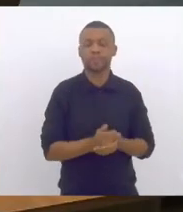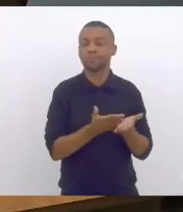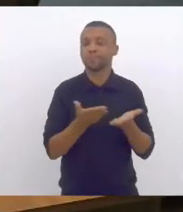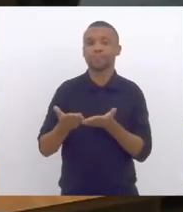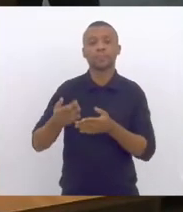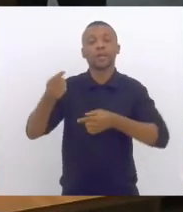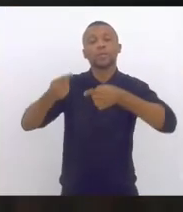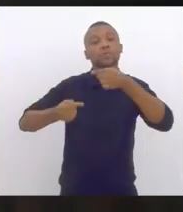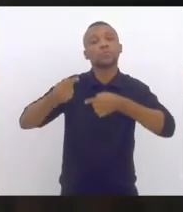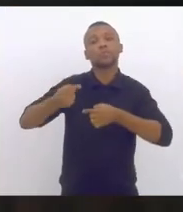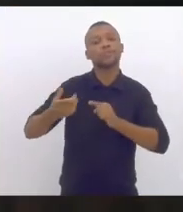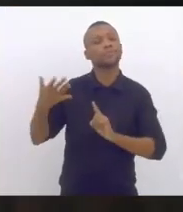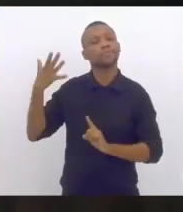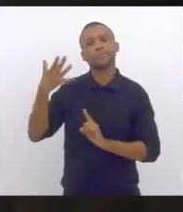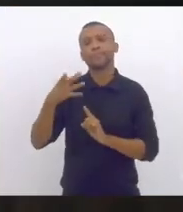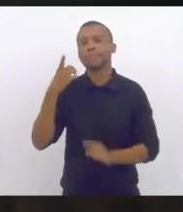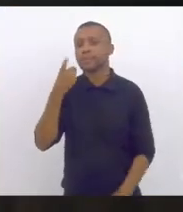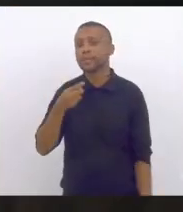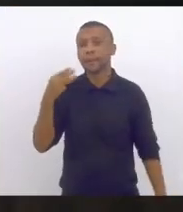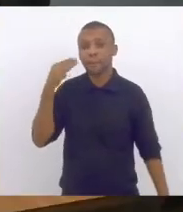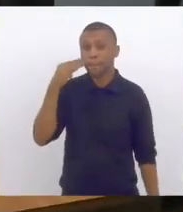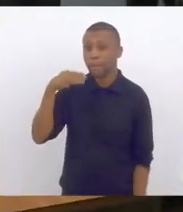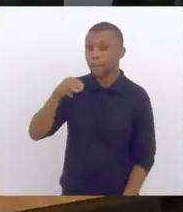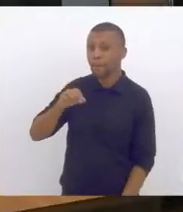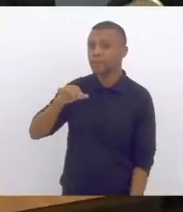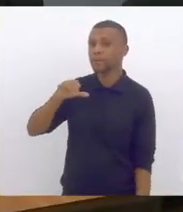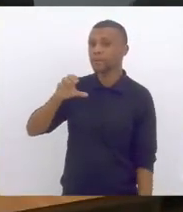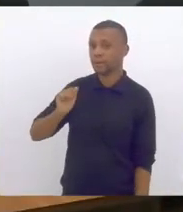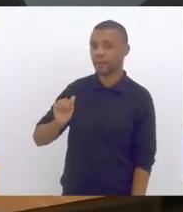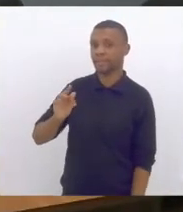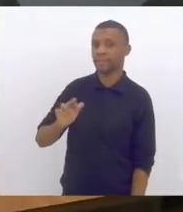deputada Mônica Francisco.